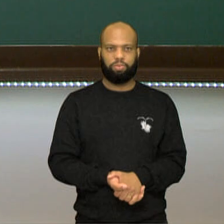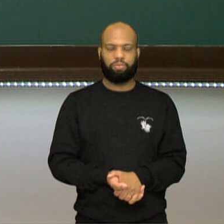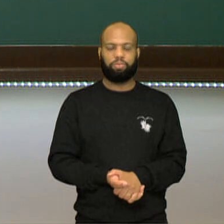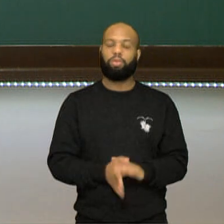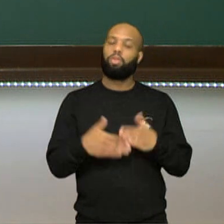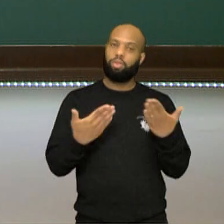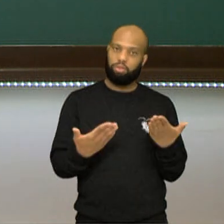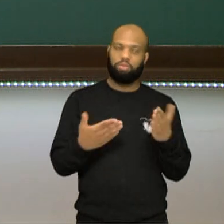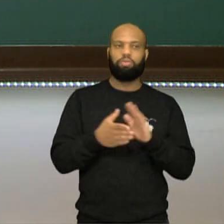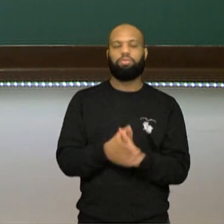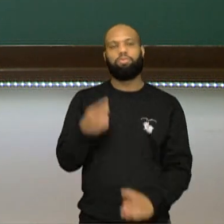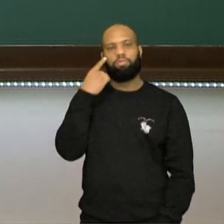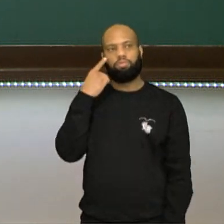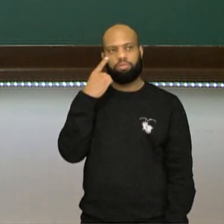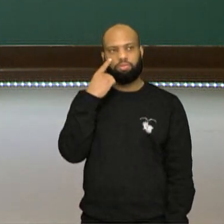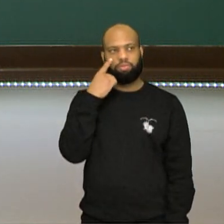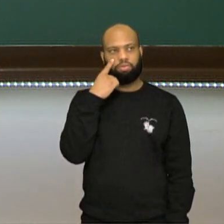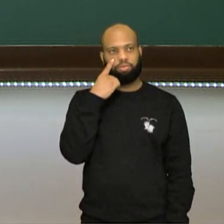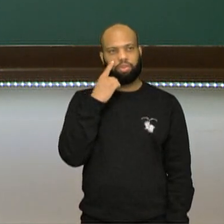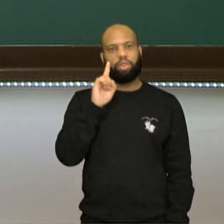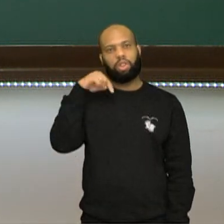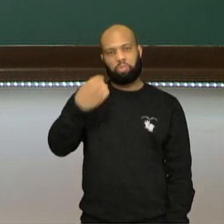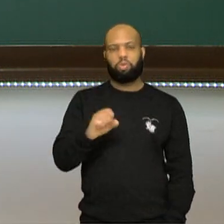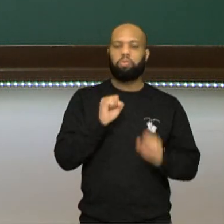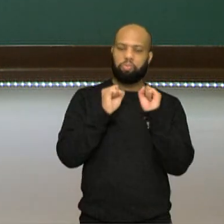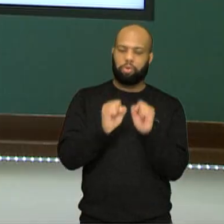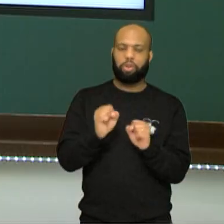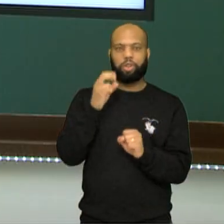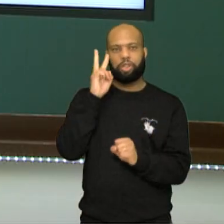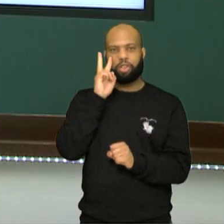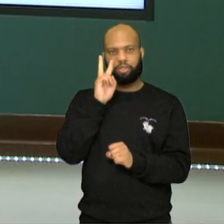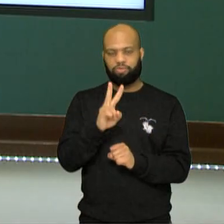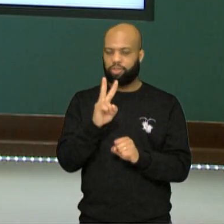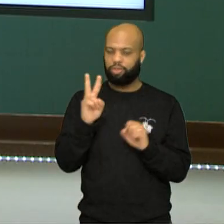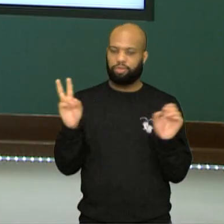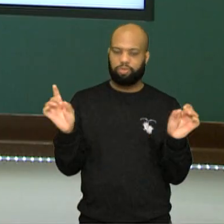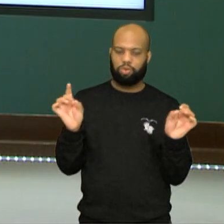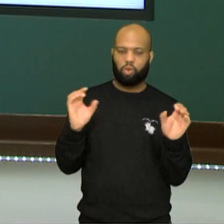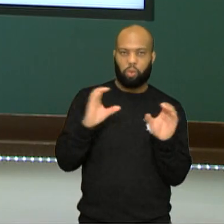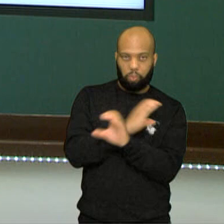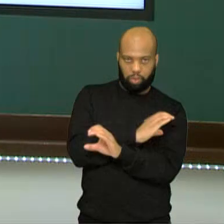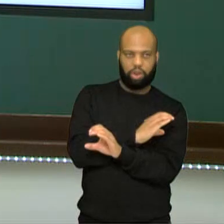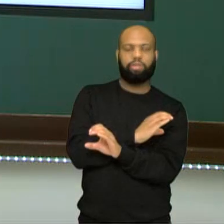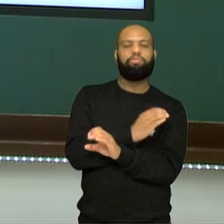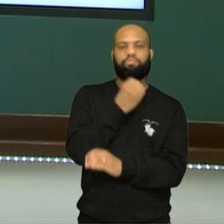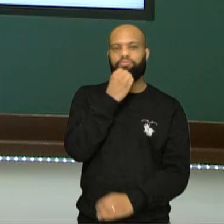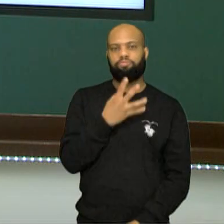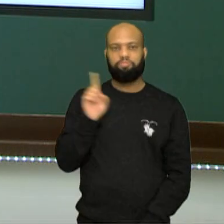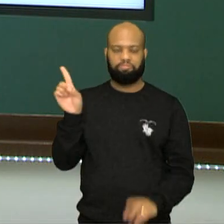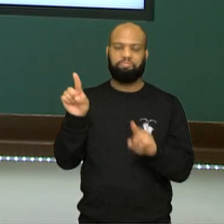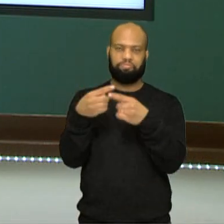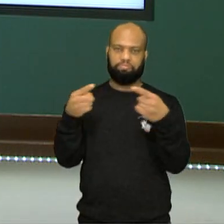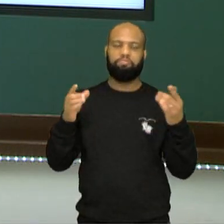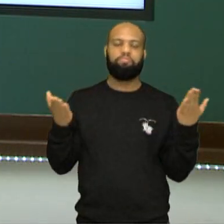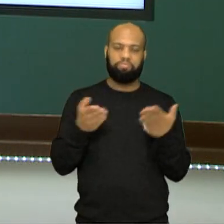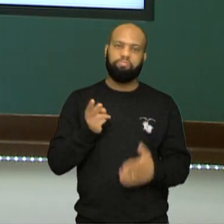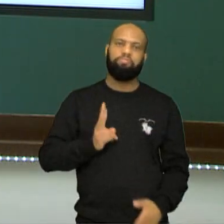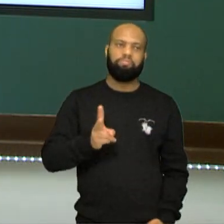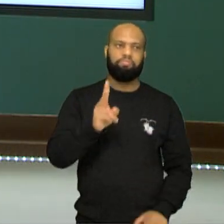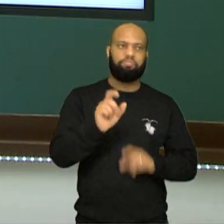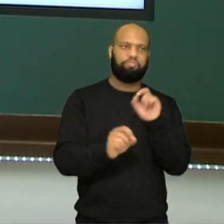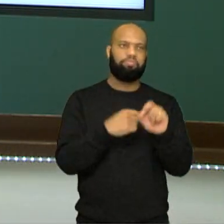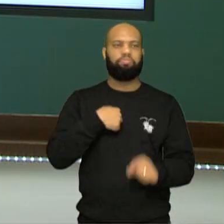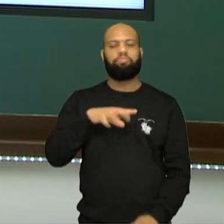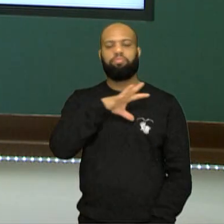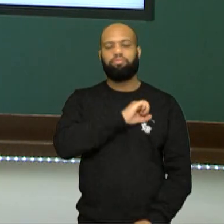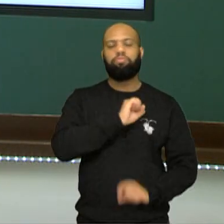Pois é, pessoal, olha, escute inteiro, porque vale a pena, hein? É muito boa essa música. Vamos prosseguir agora falando naquilo que eu amo,